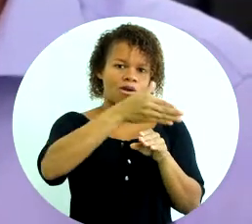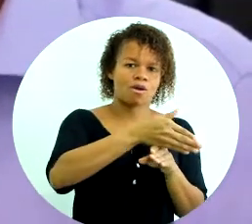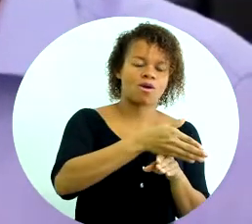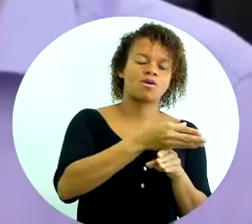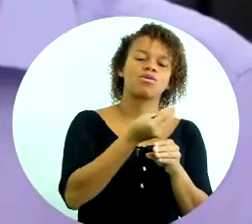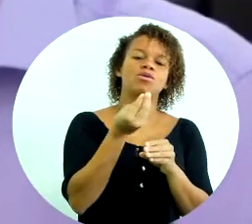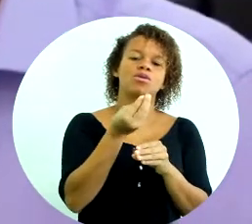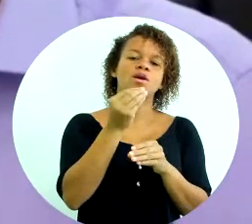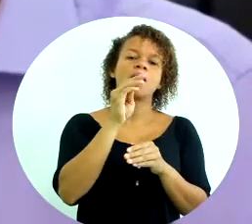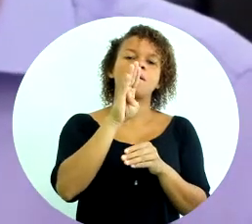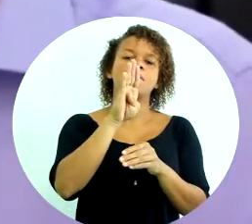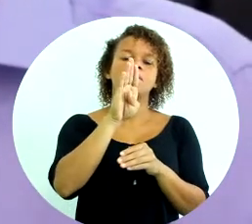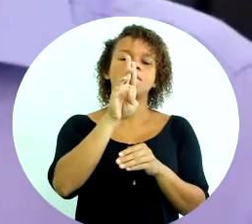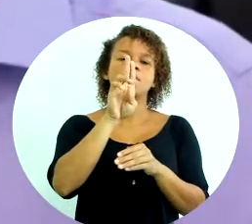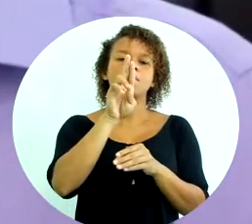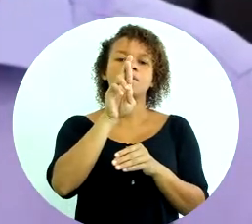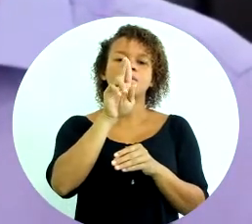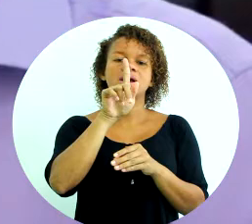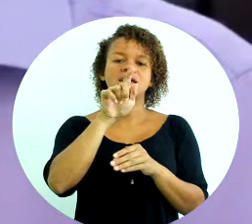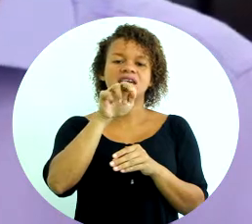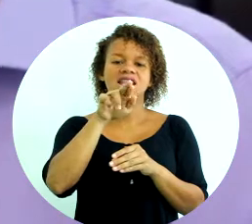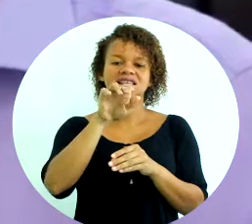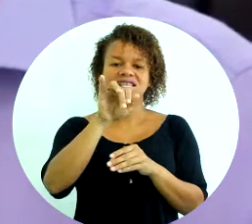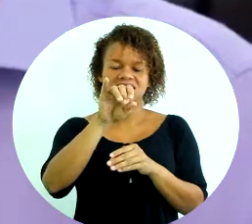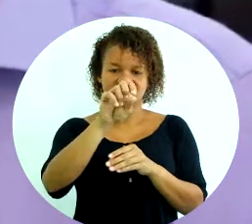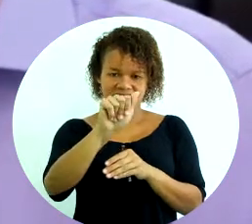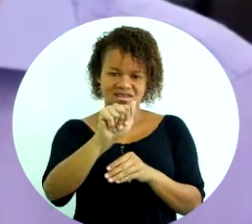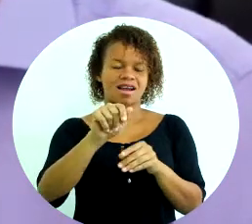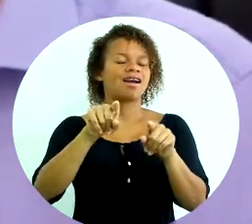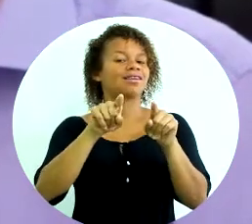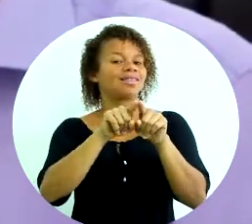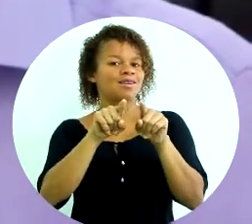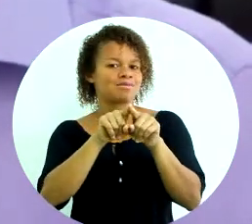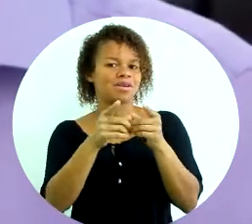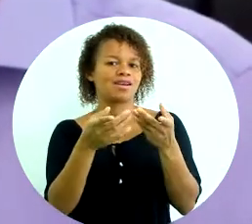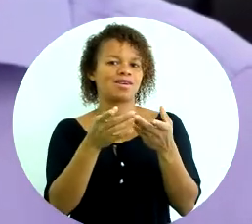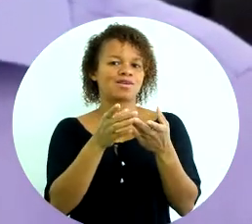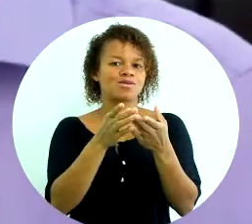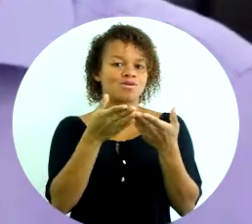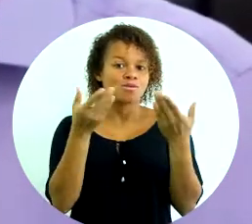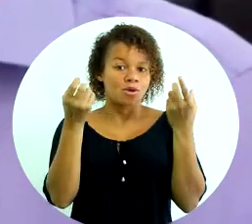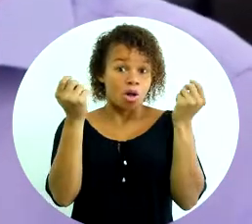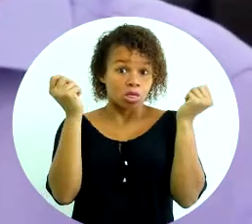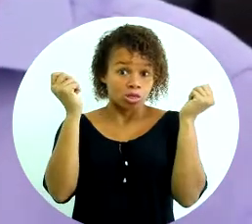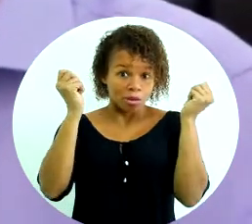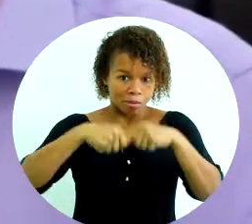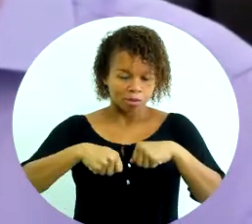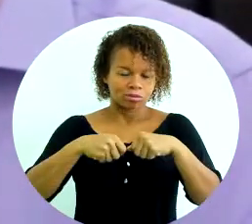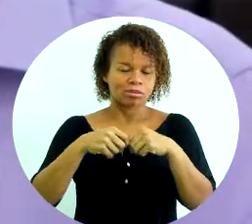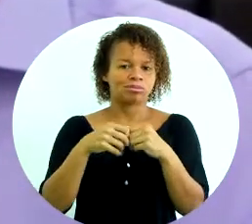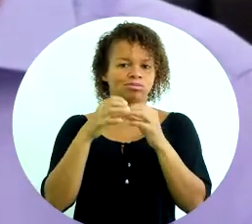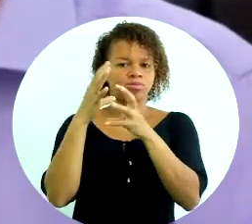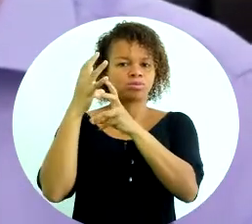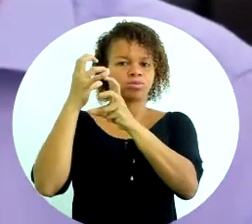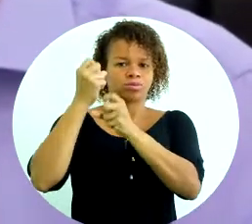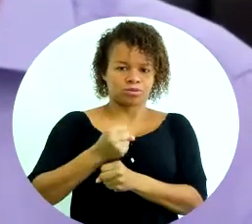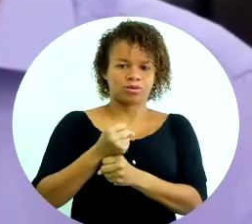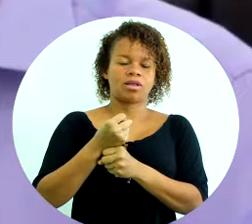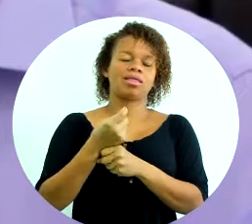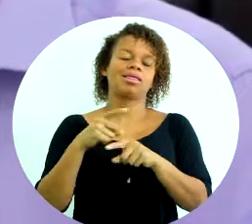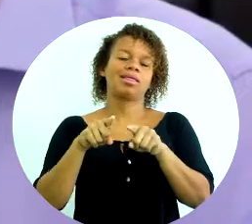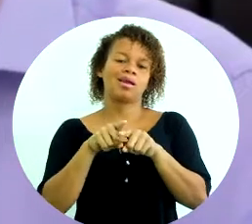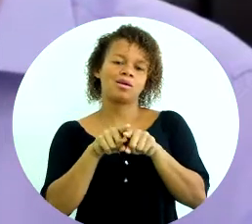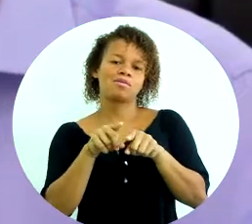a burguesia como classe social dominante e atuante no poder, retirando